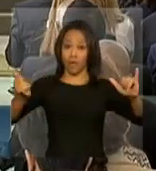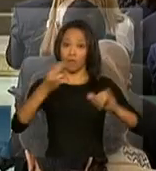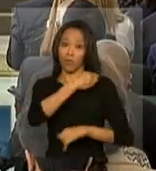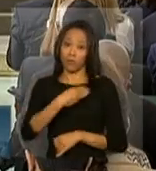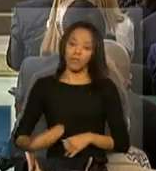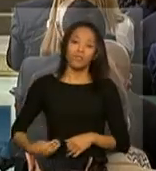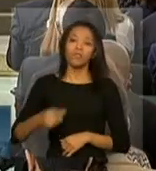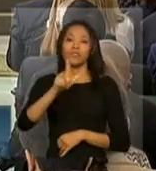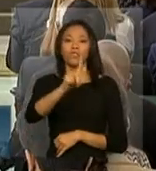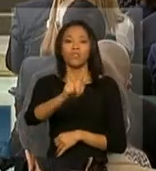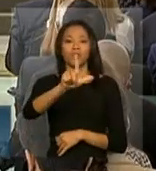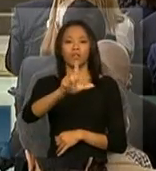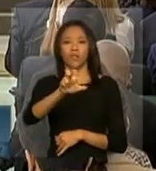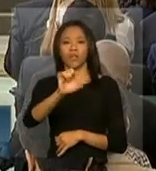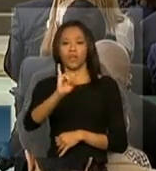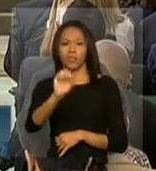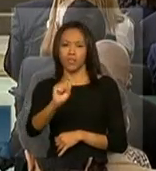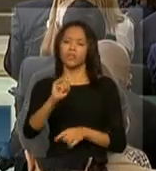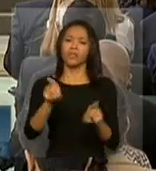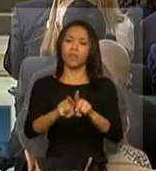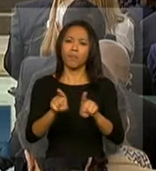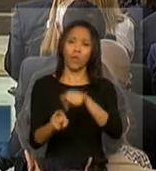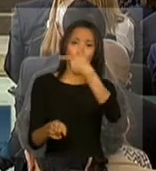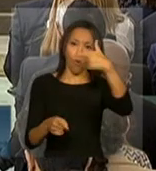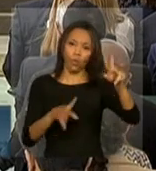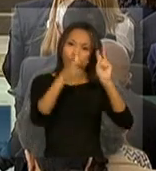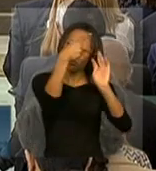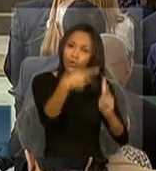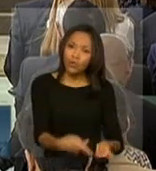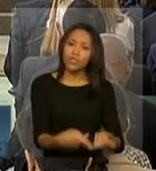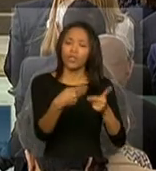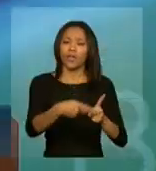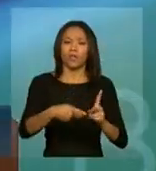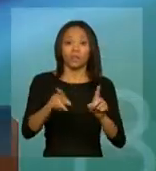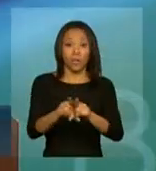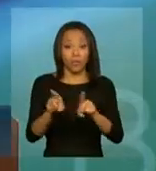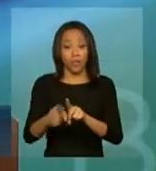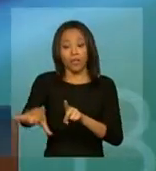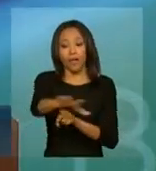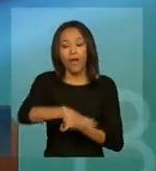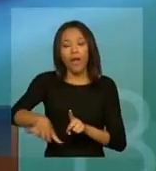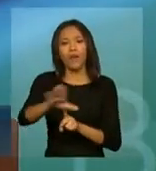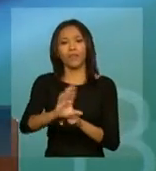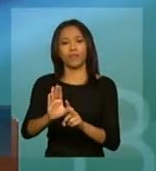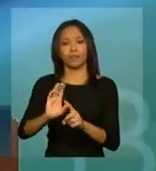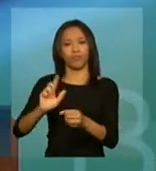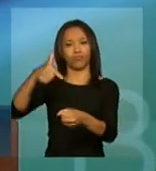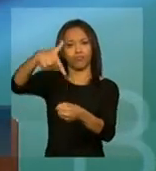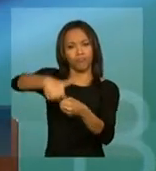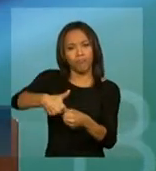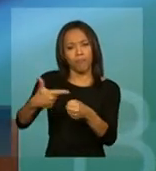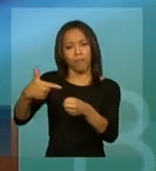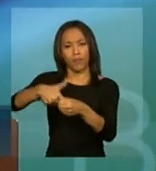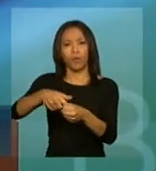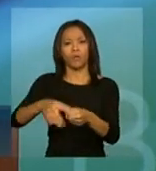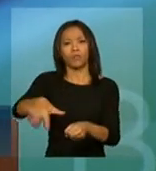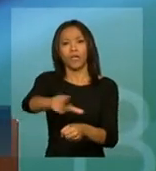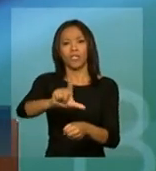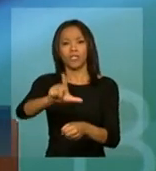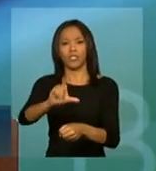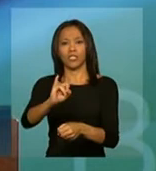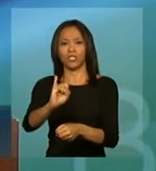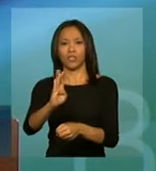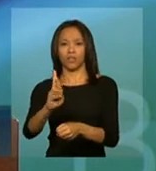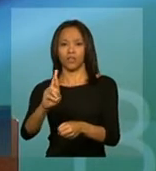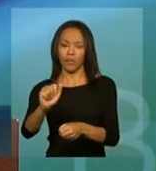e projetos estruturantes em andamento, além do desenvolvimento do campo de Libra e de grandes eventos, que são novas